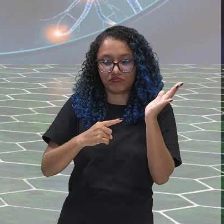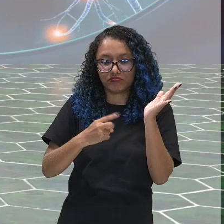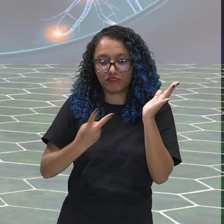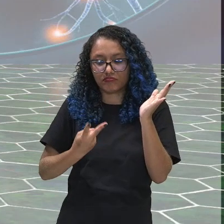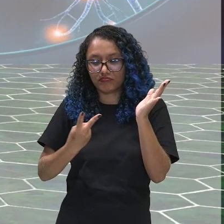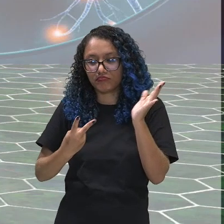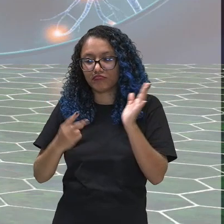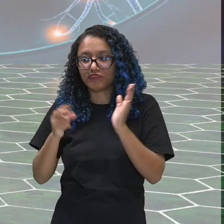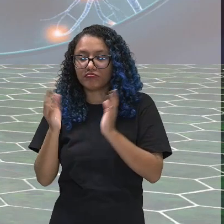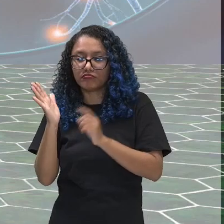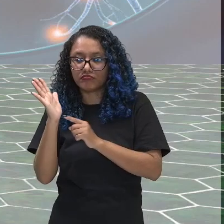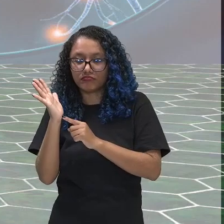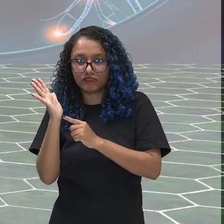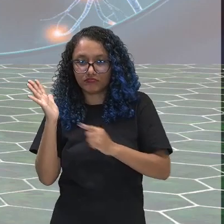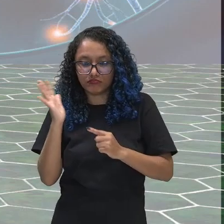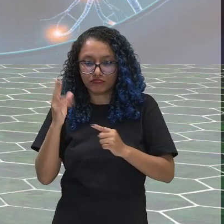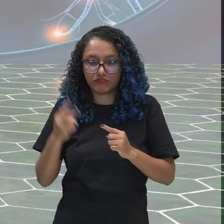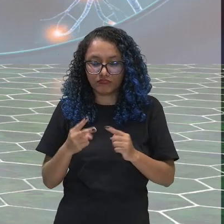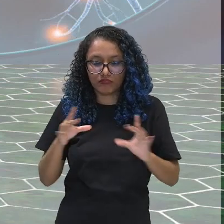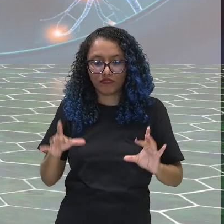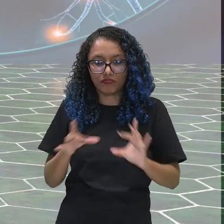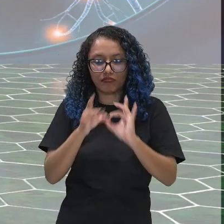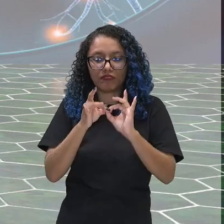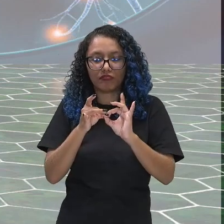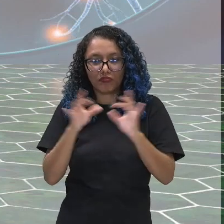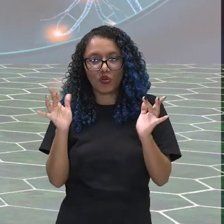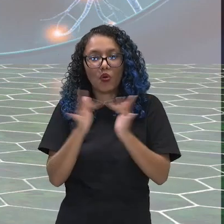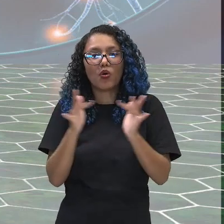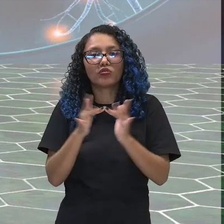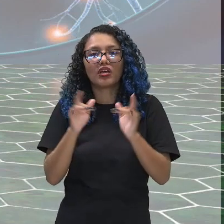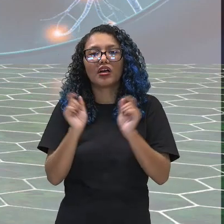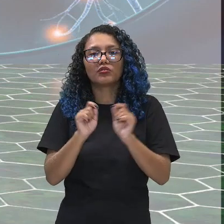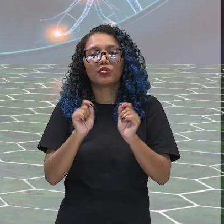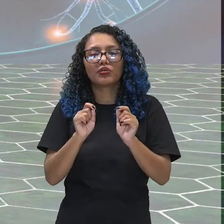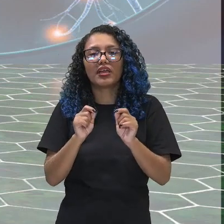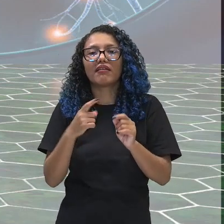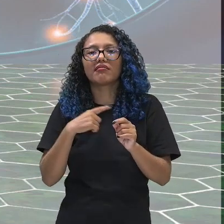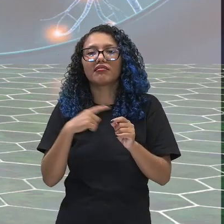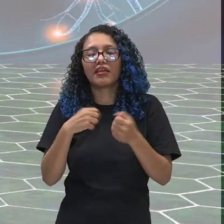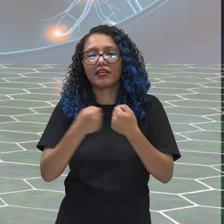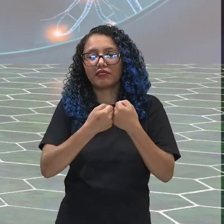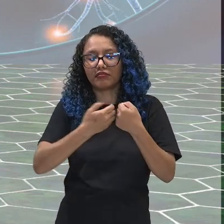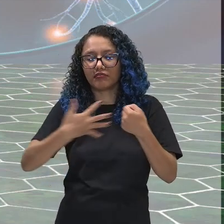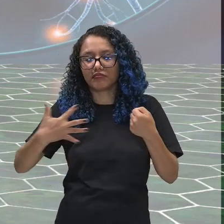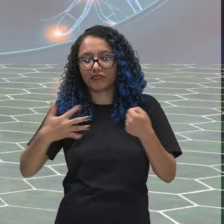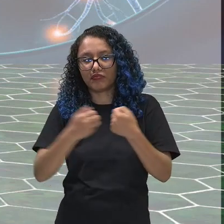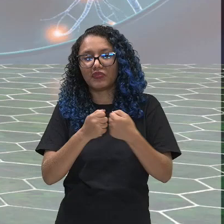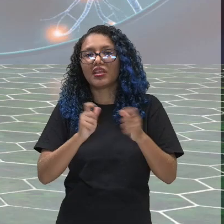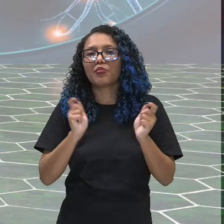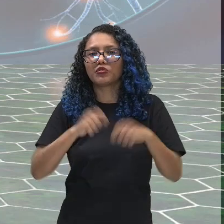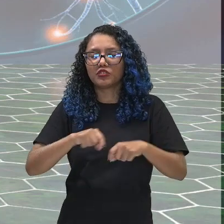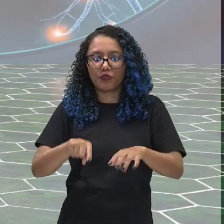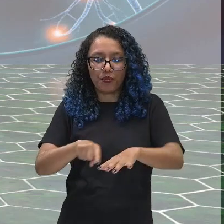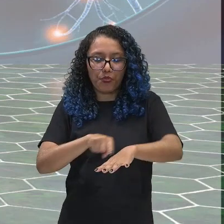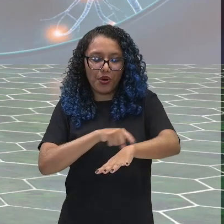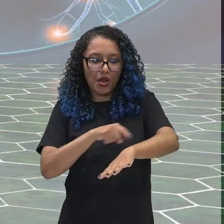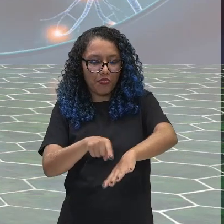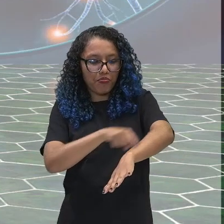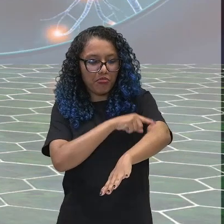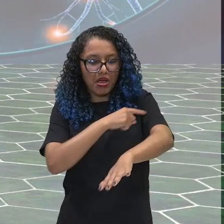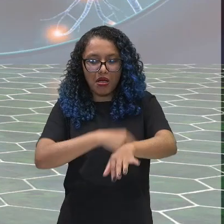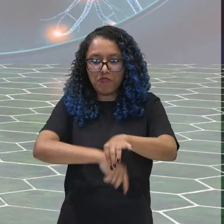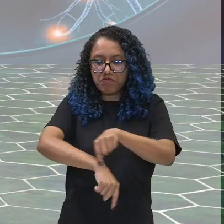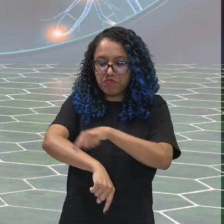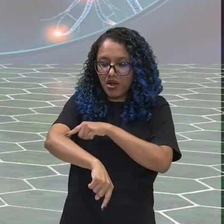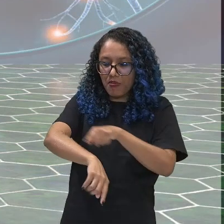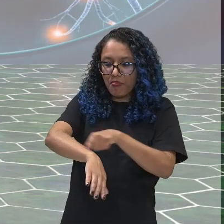sinapses, e essas sinapses são responsáveis pela propagação do impulso nervoso. Então, como você